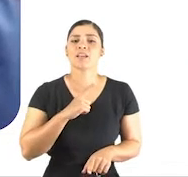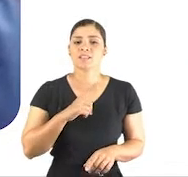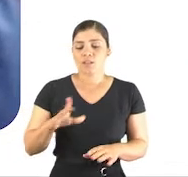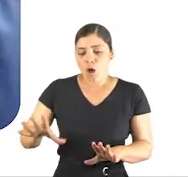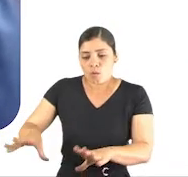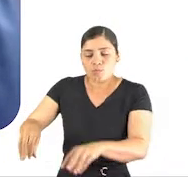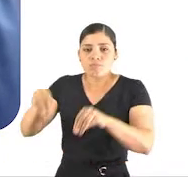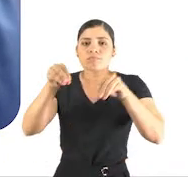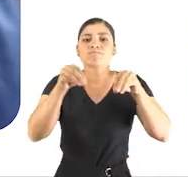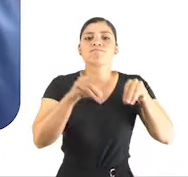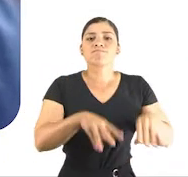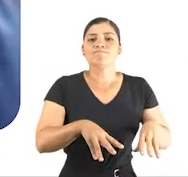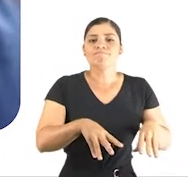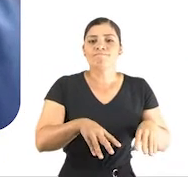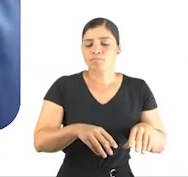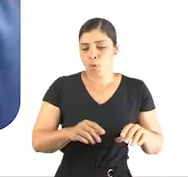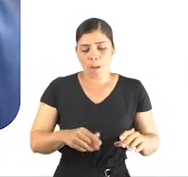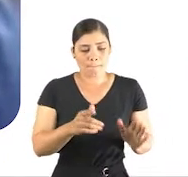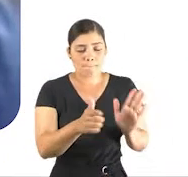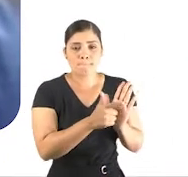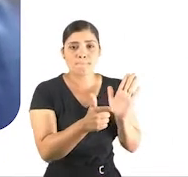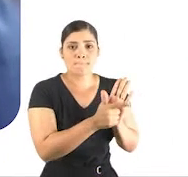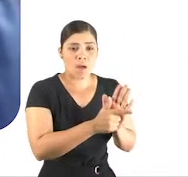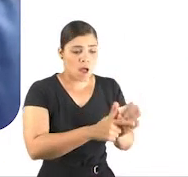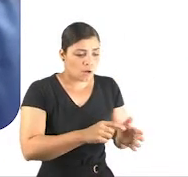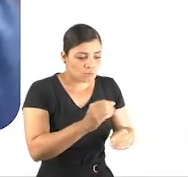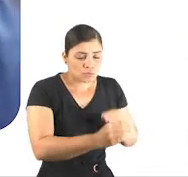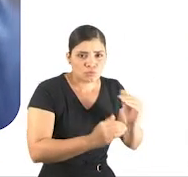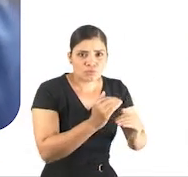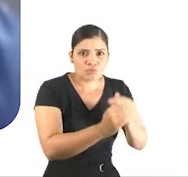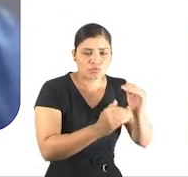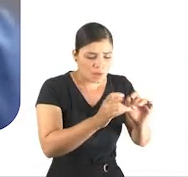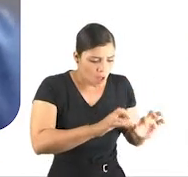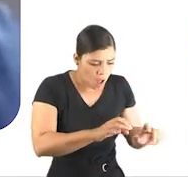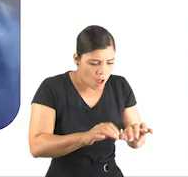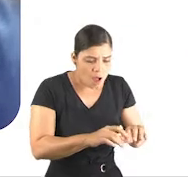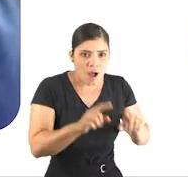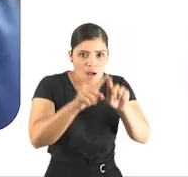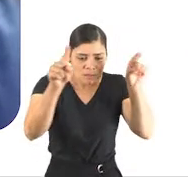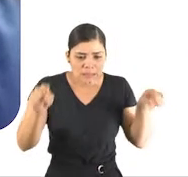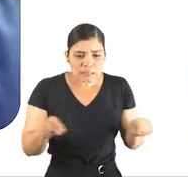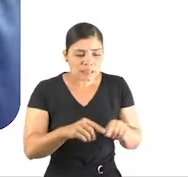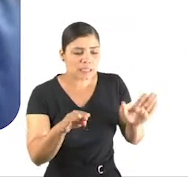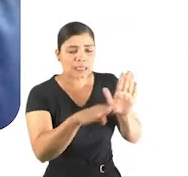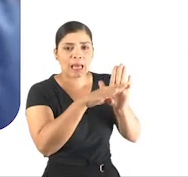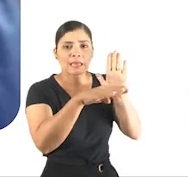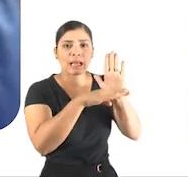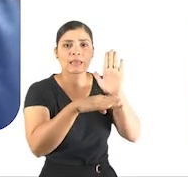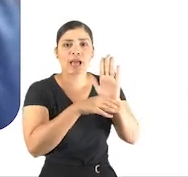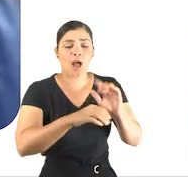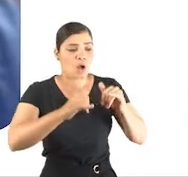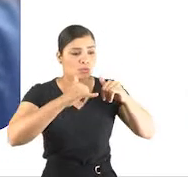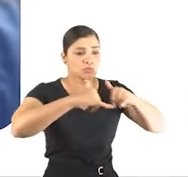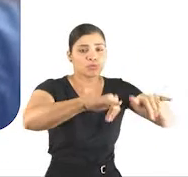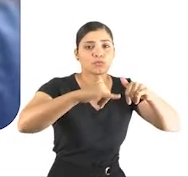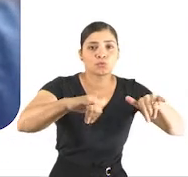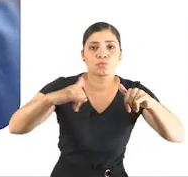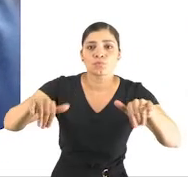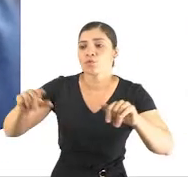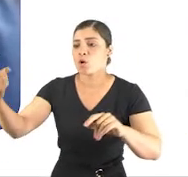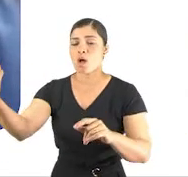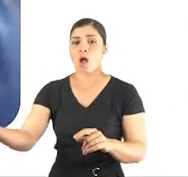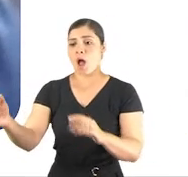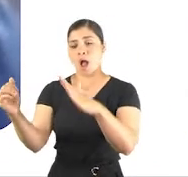pedidos colocados via planilha, configurar planilha, mandar para cada fornecedor